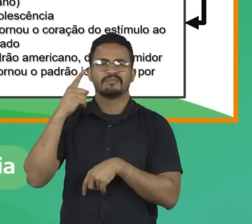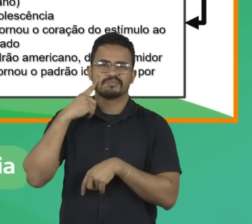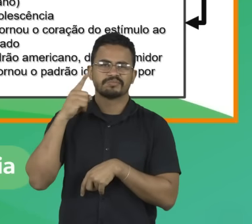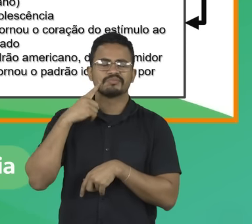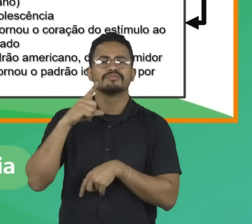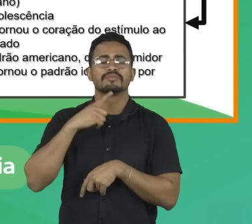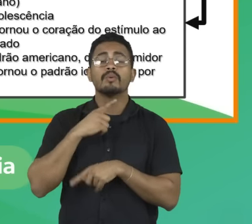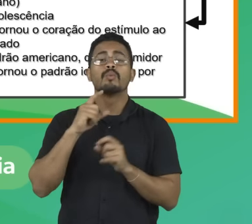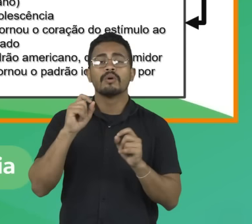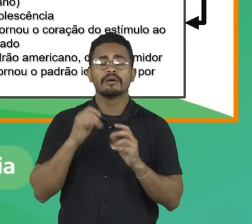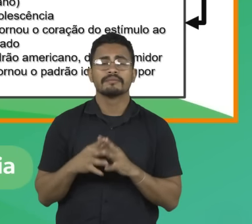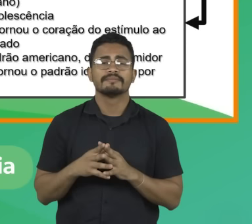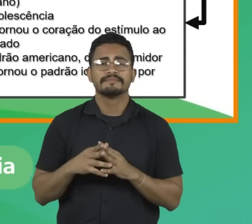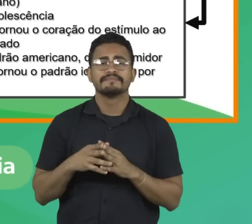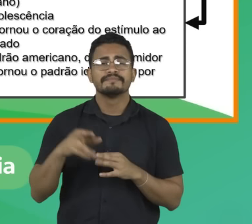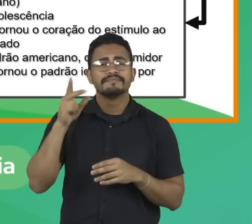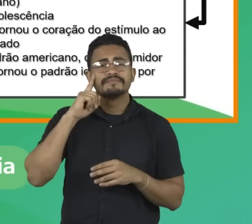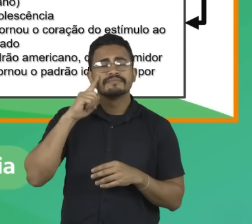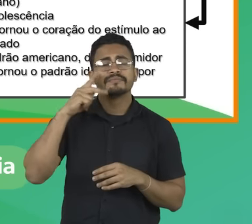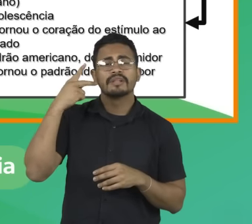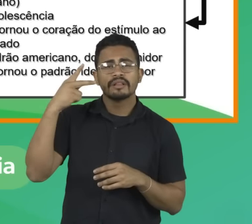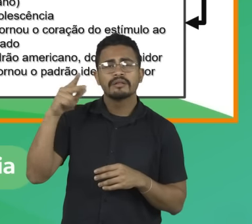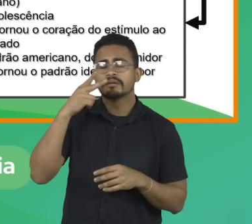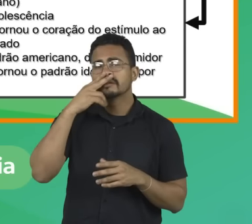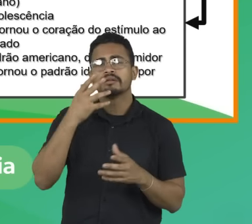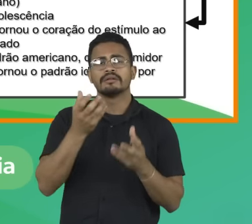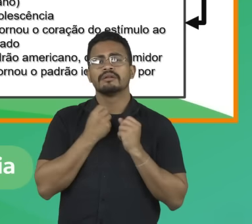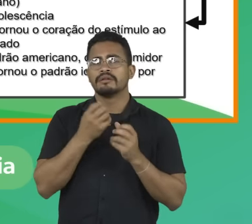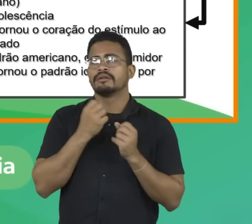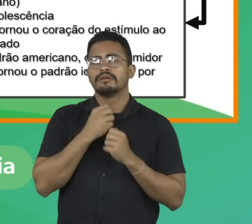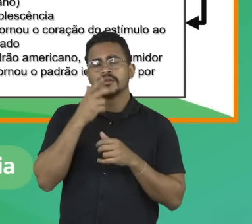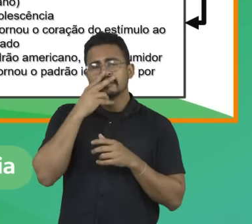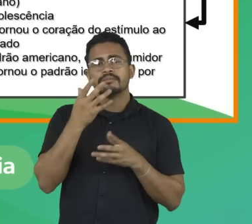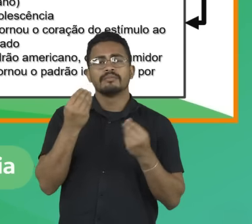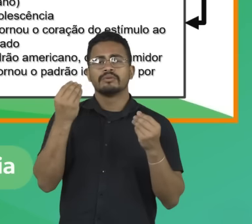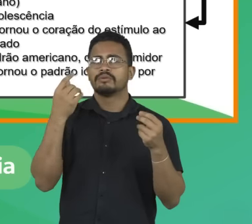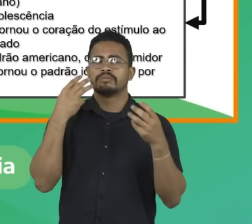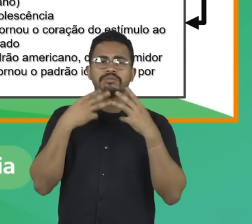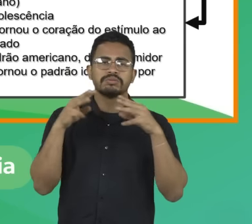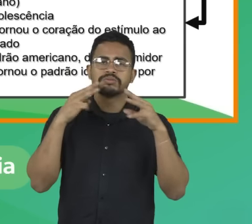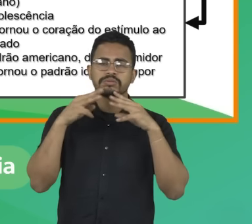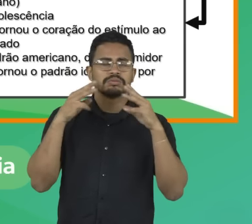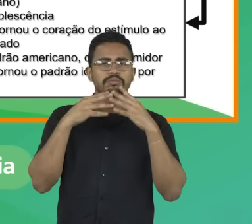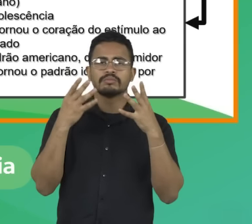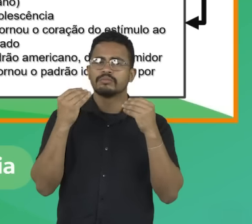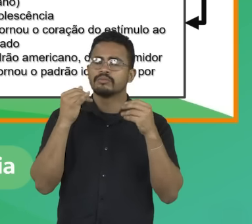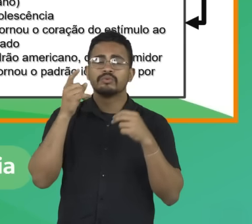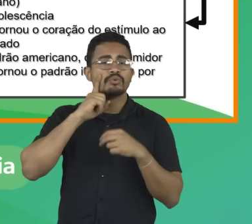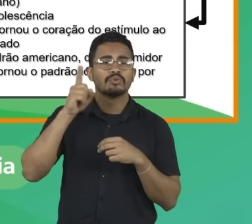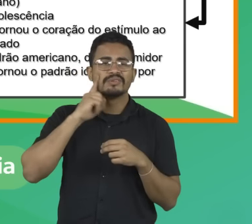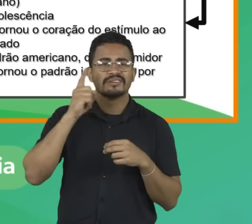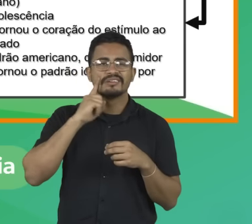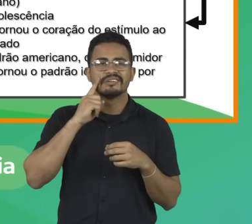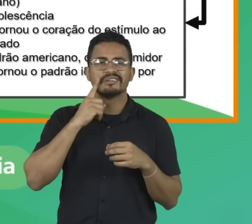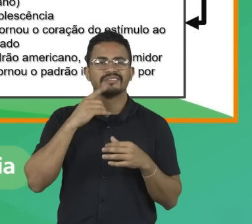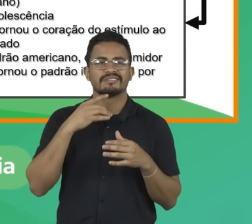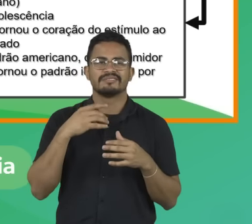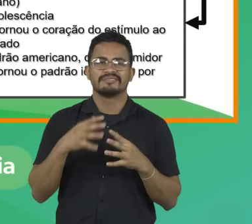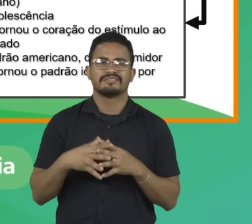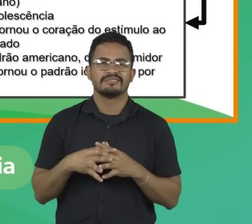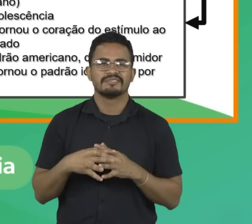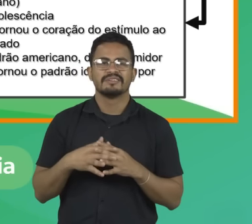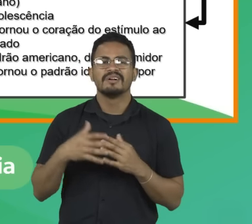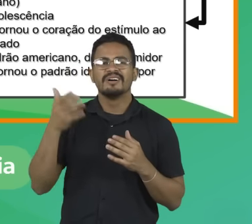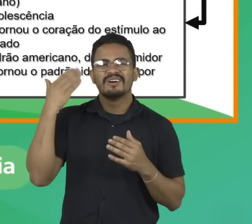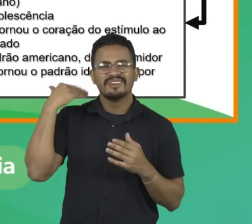diariamente as famílias norte-americanas recebiam mais de 1000 mensagens publicitárias. Diariamente. Hoje a gente reclama de spams, naquele tempo os spams